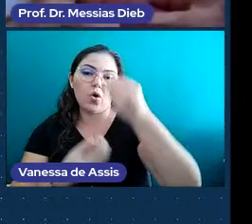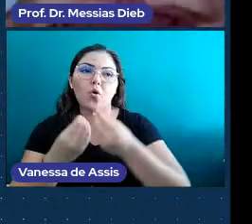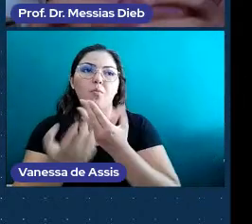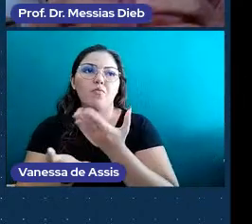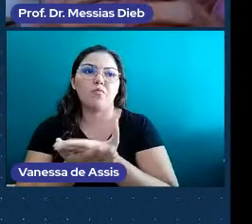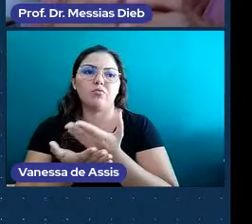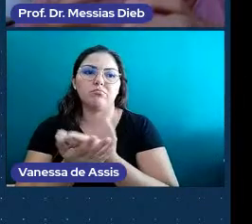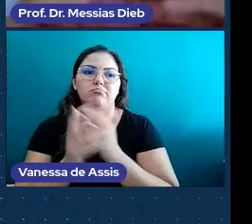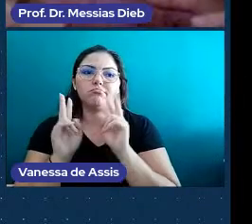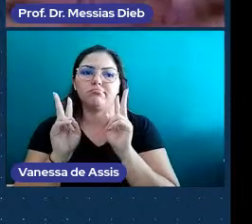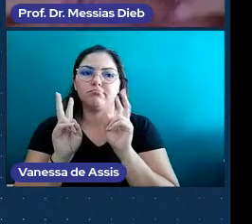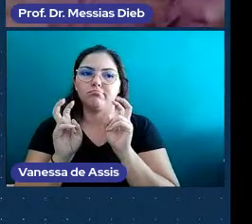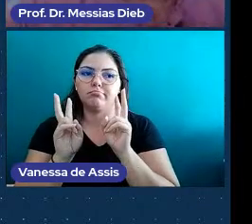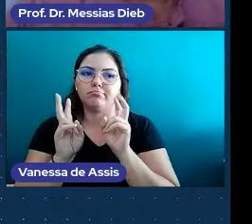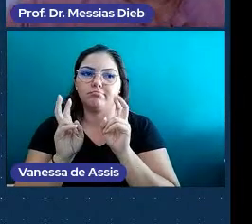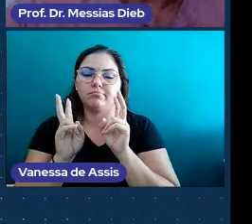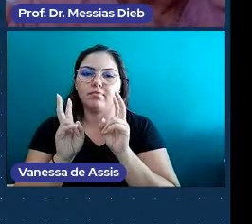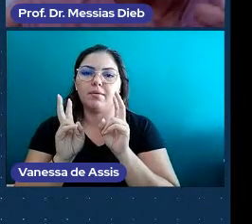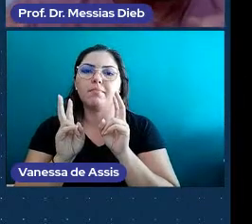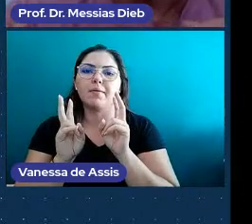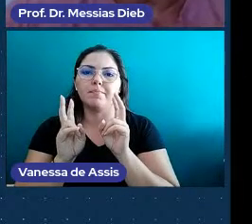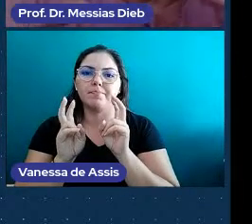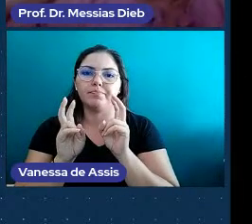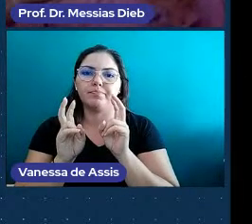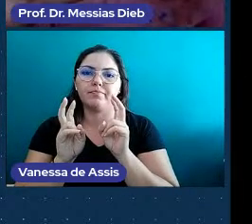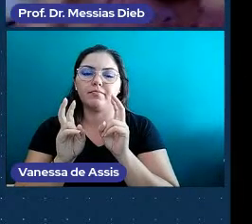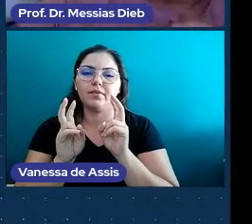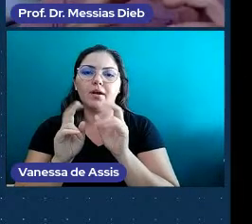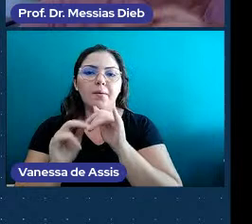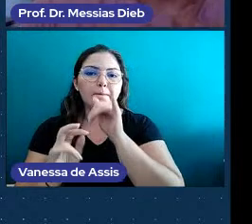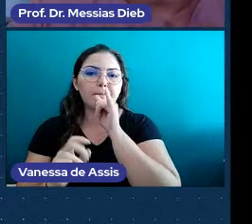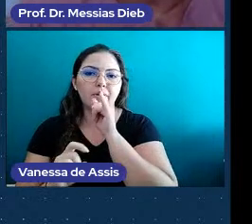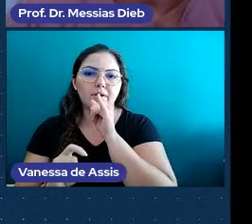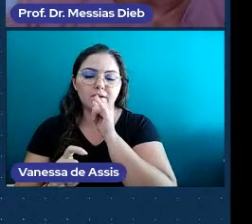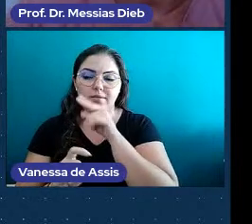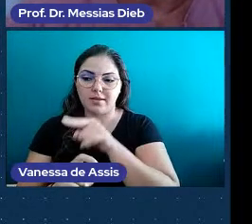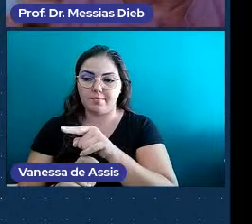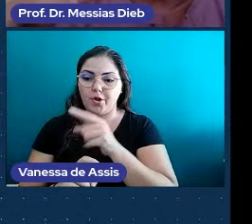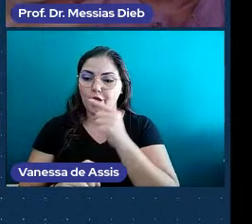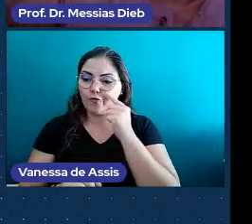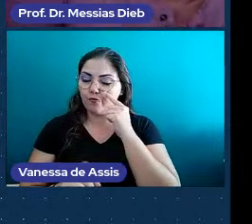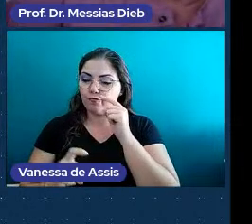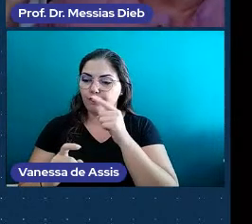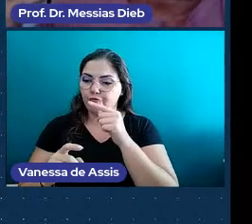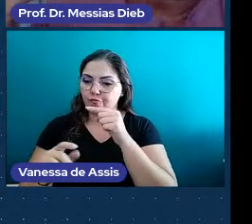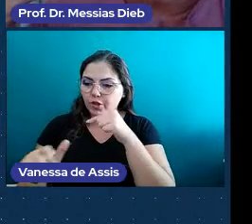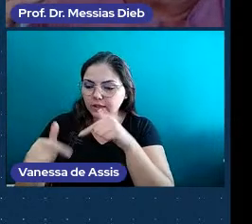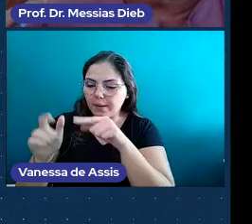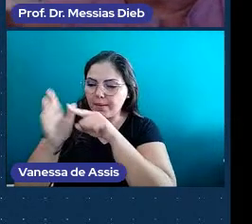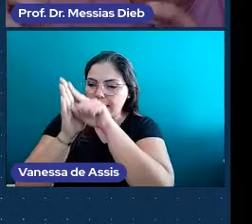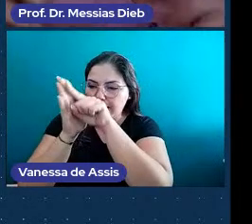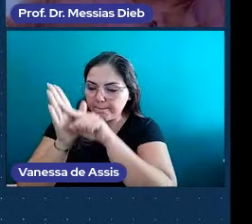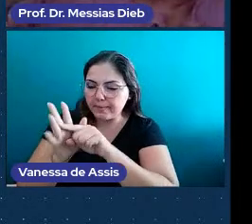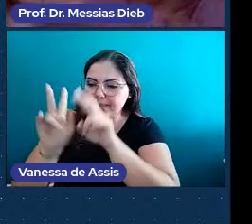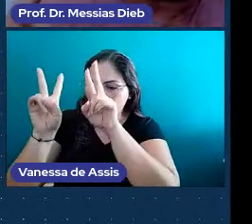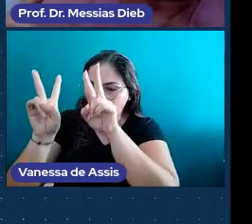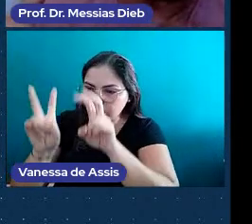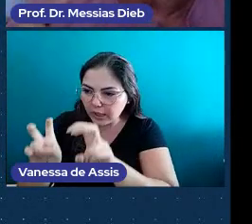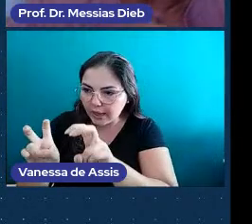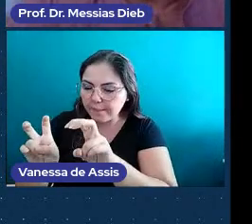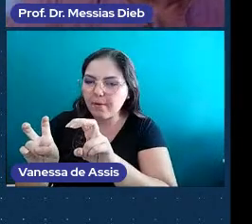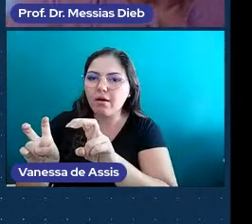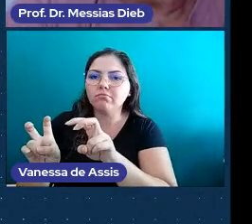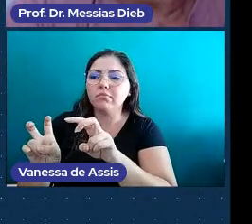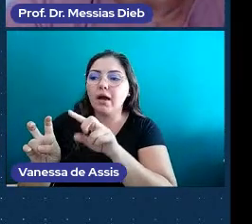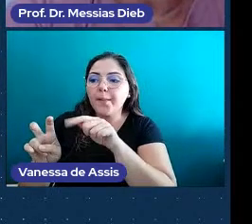Porque não dá para abordar nenhum tema cientificamente falando, se não tiver uma base teórica